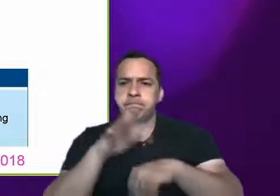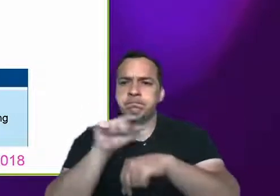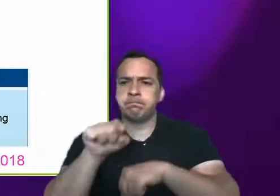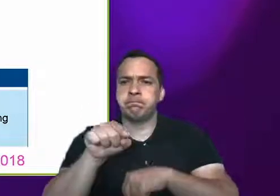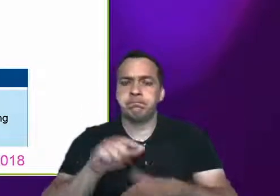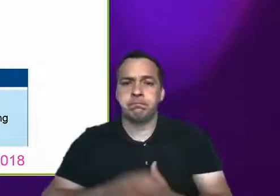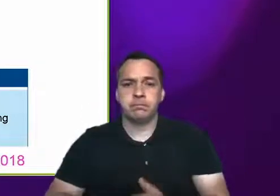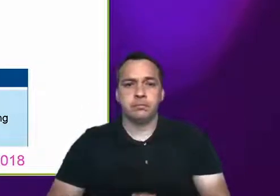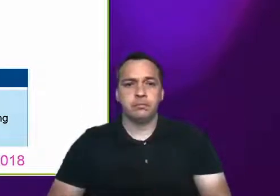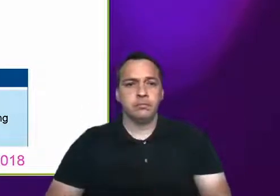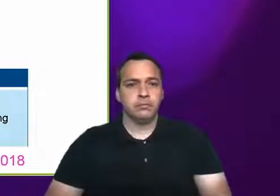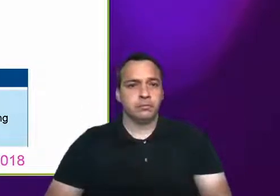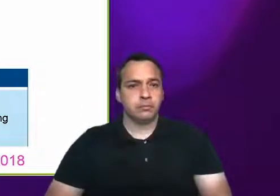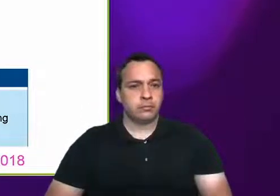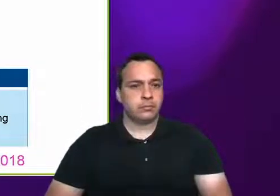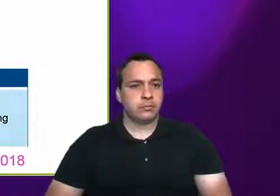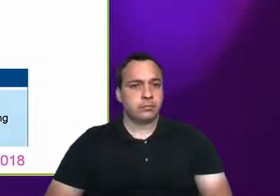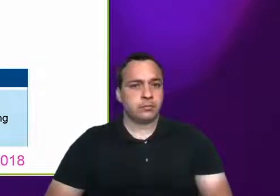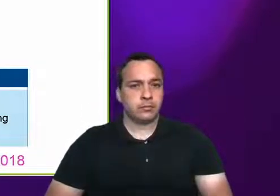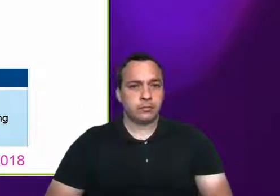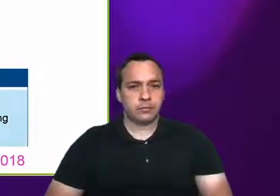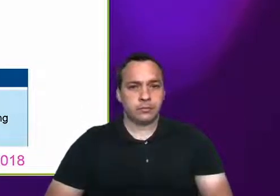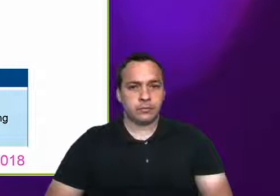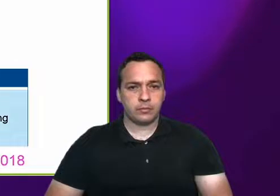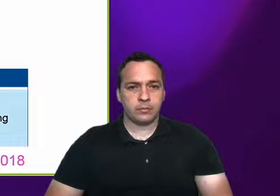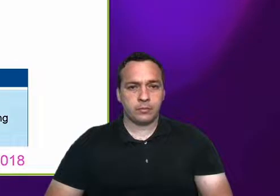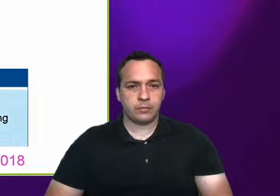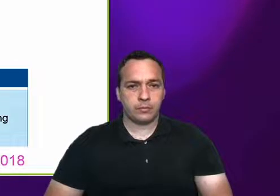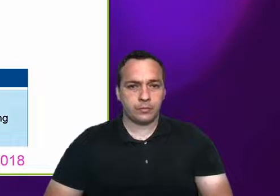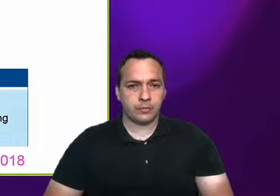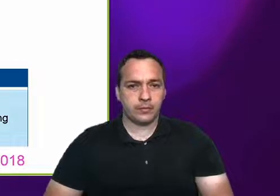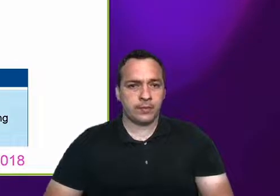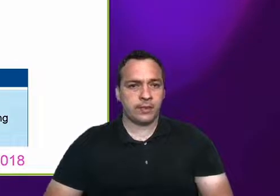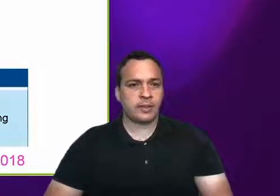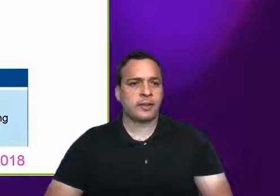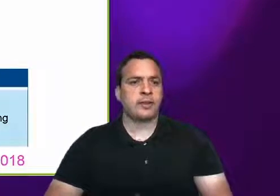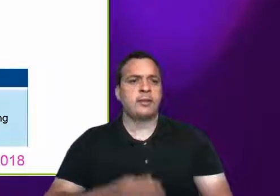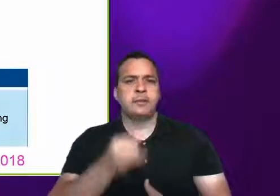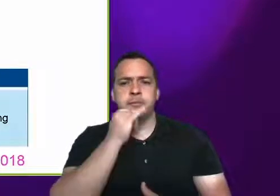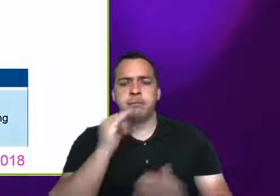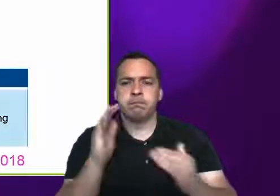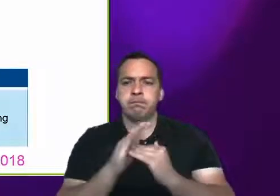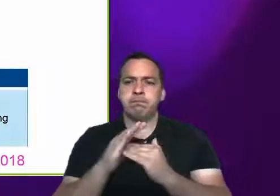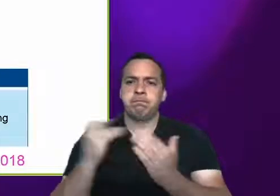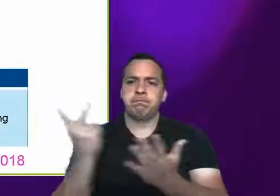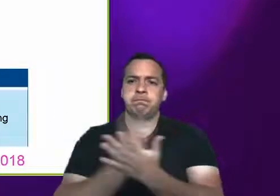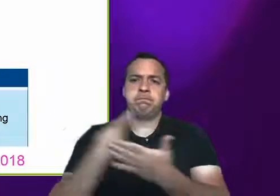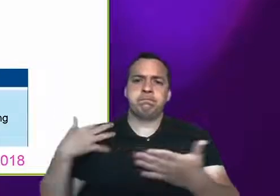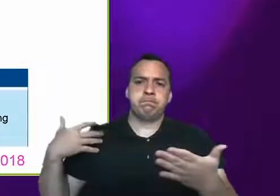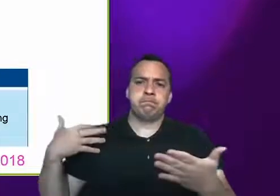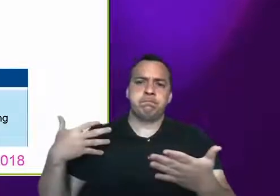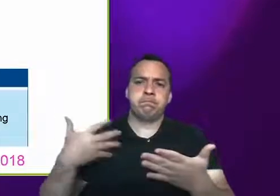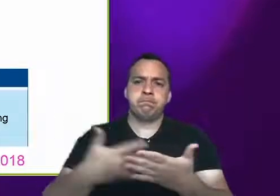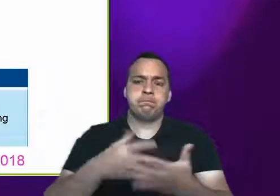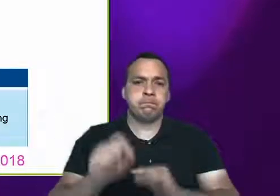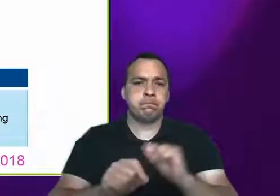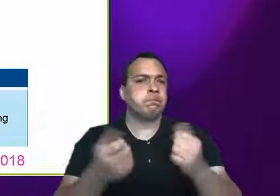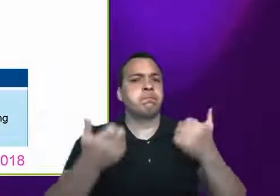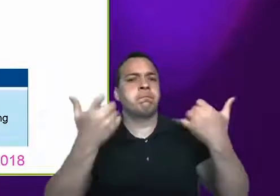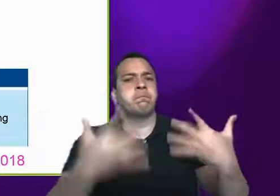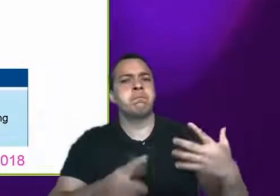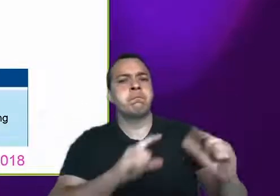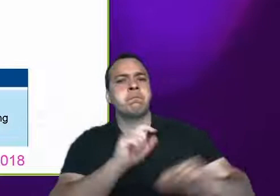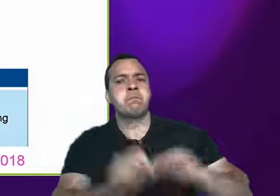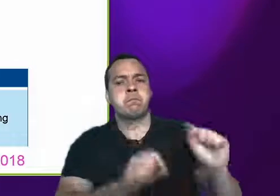esse tipo de patologia. As diretrizes da EASL